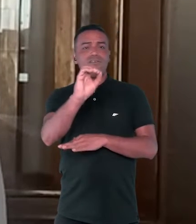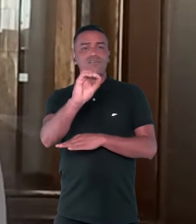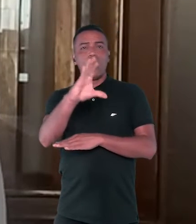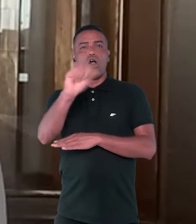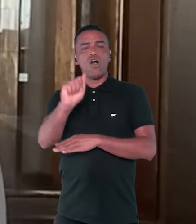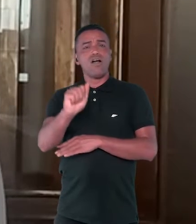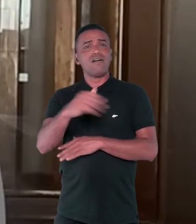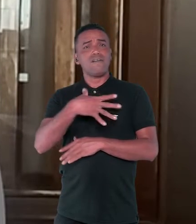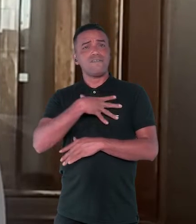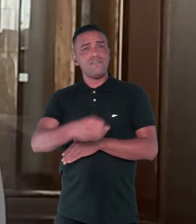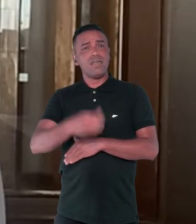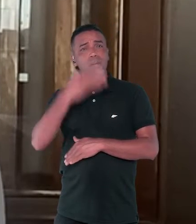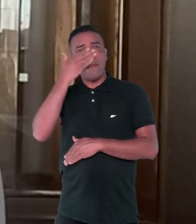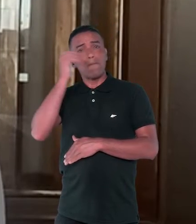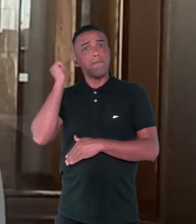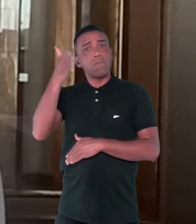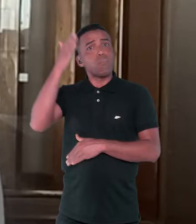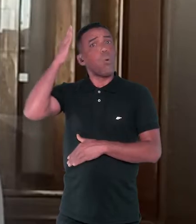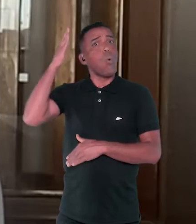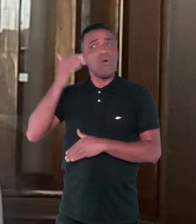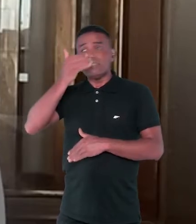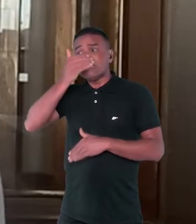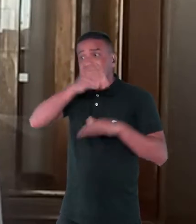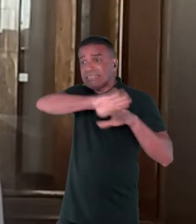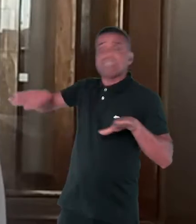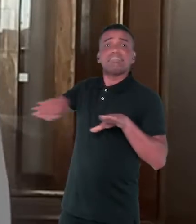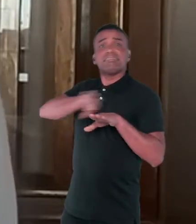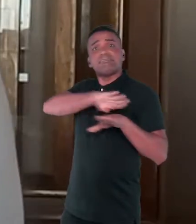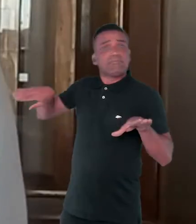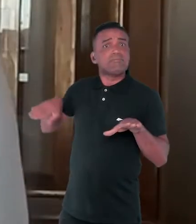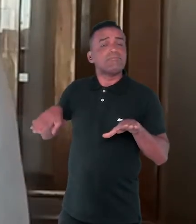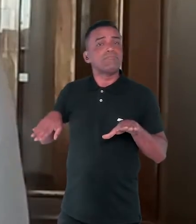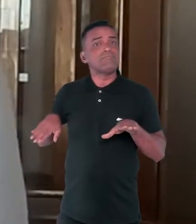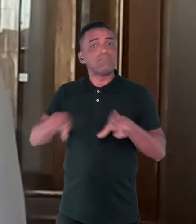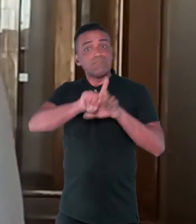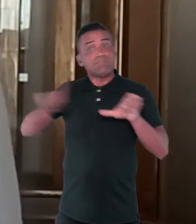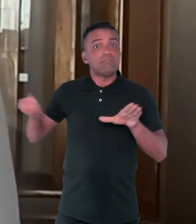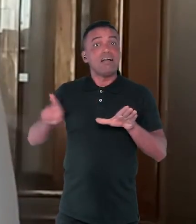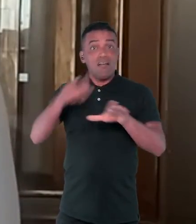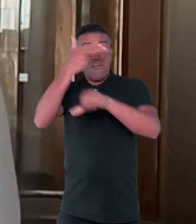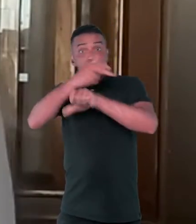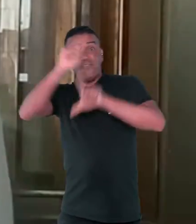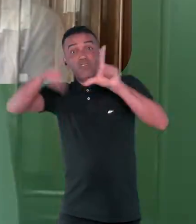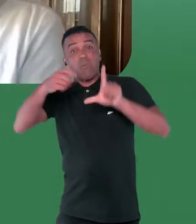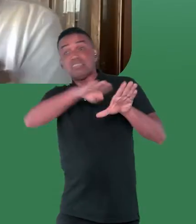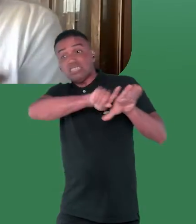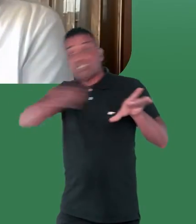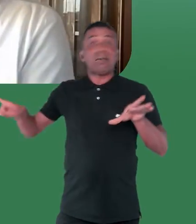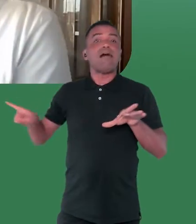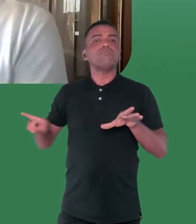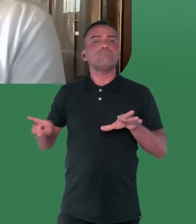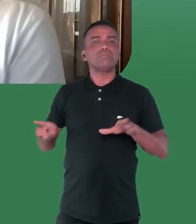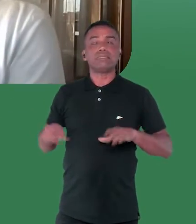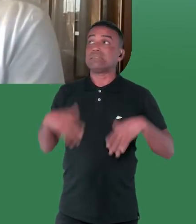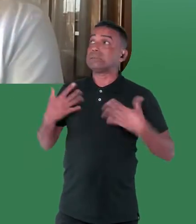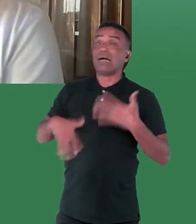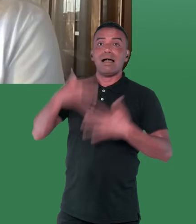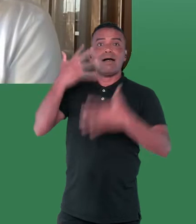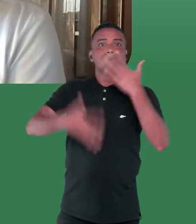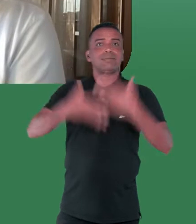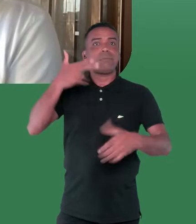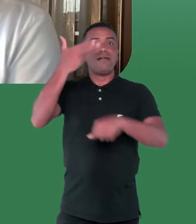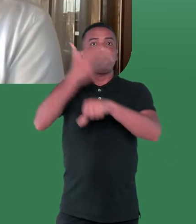da puta, sai da frente. Eu olhei e falei assim, nós não viemos aqui para te filmar, não, só sai daí. Eu estava atrapalhando